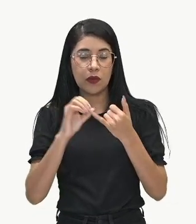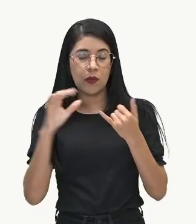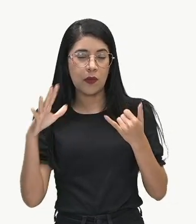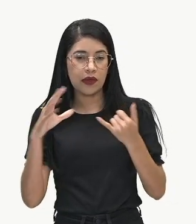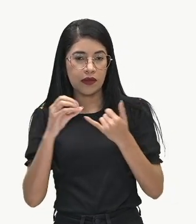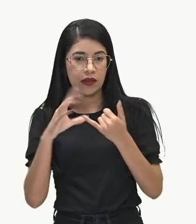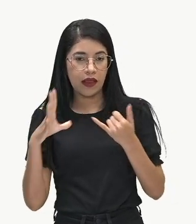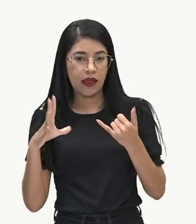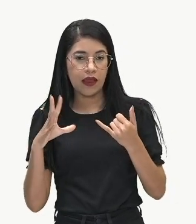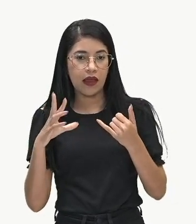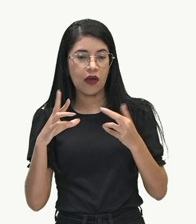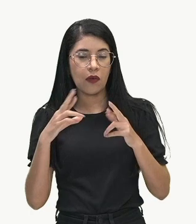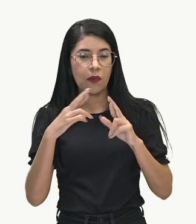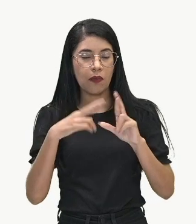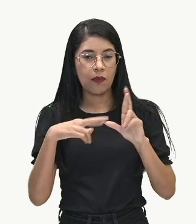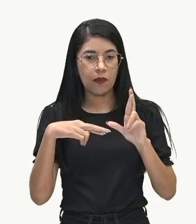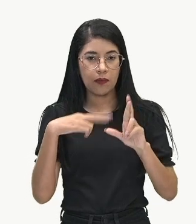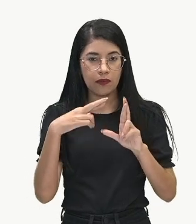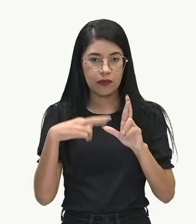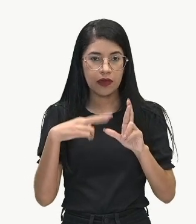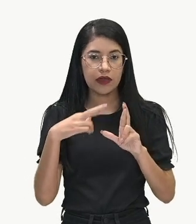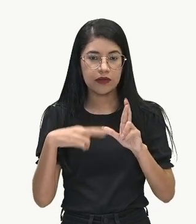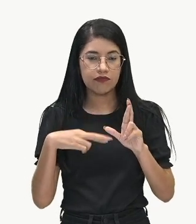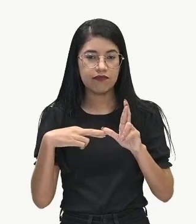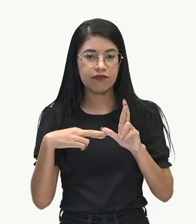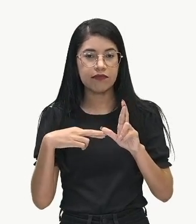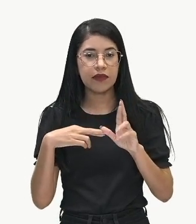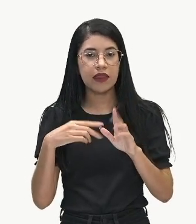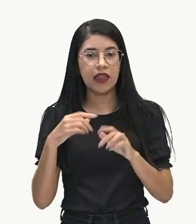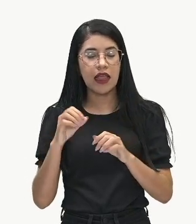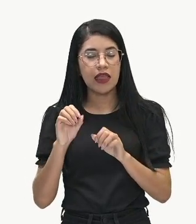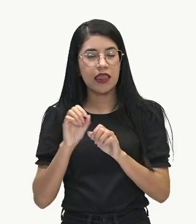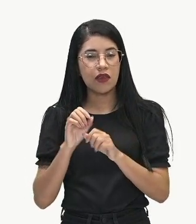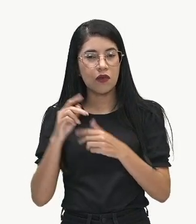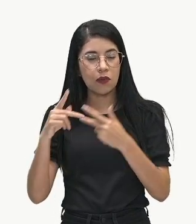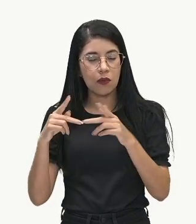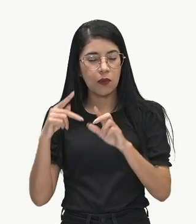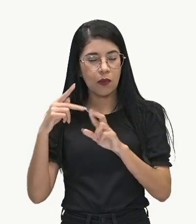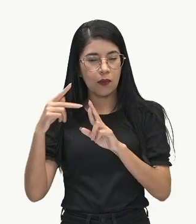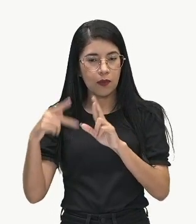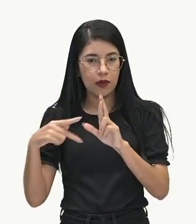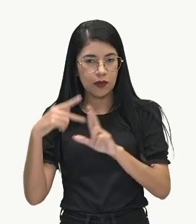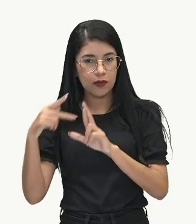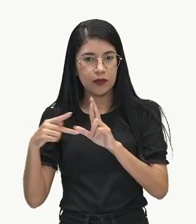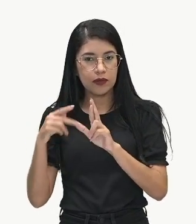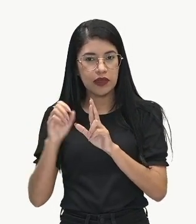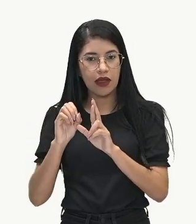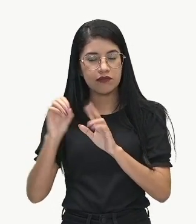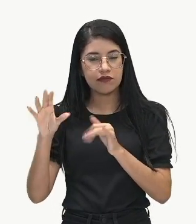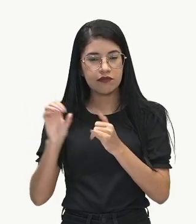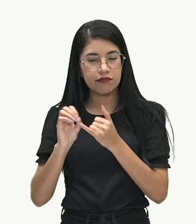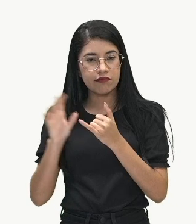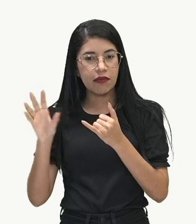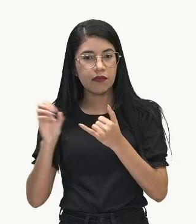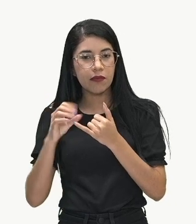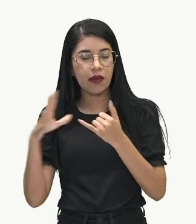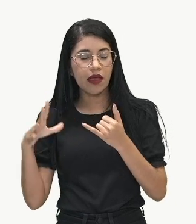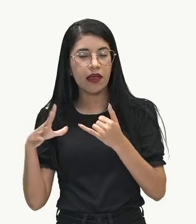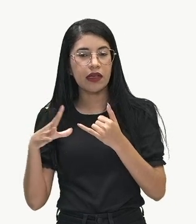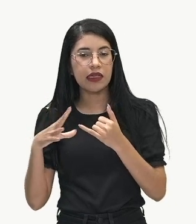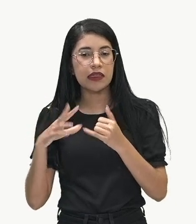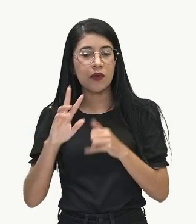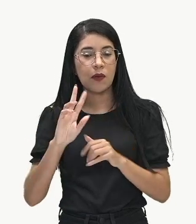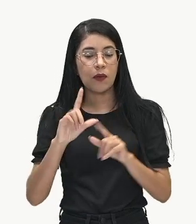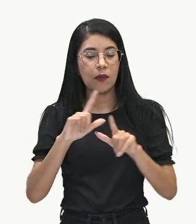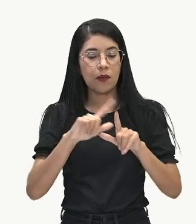os reagentes estão aqui e o produto está liberando calor. O ΔH aqui vai dar menor que